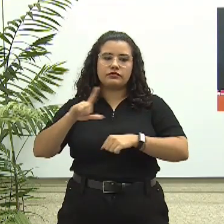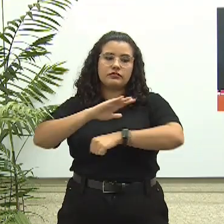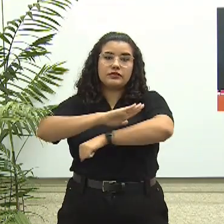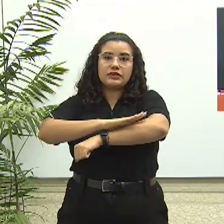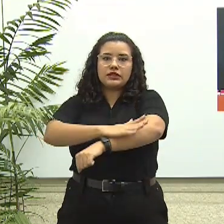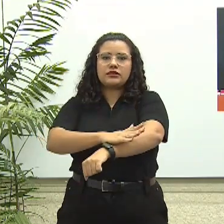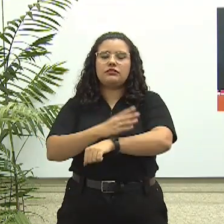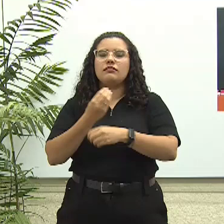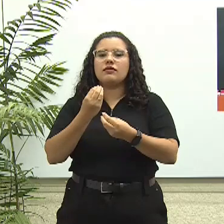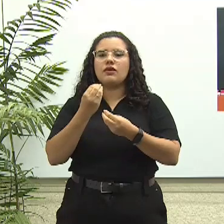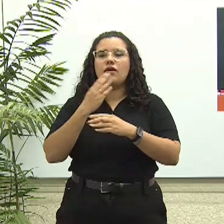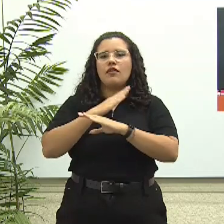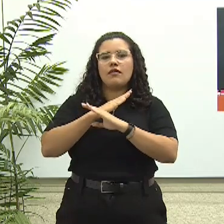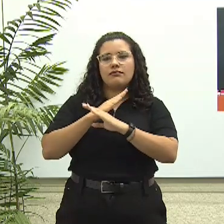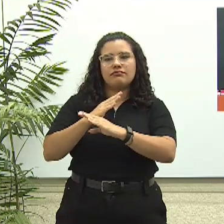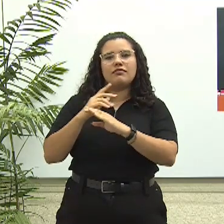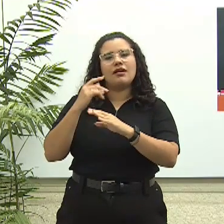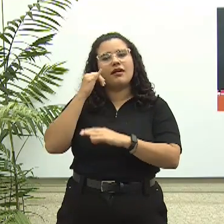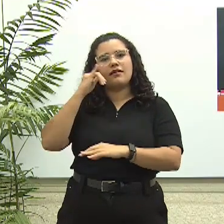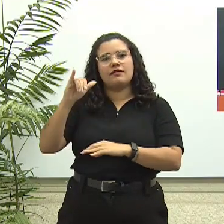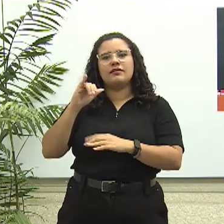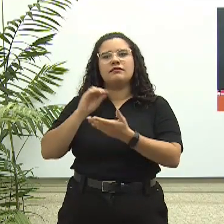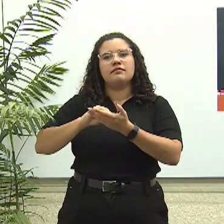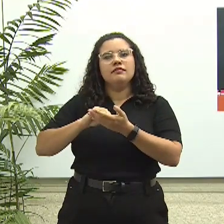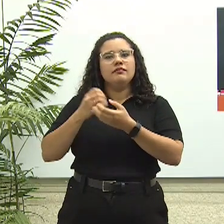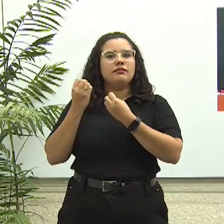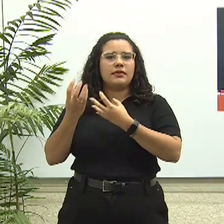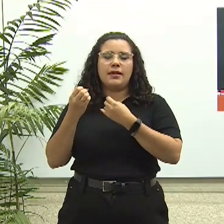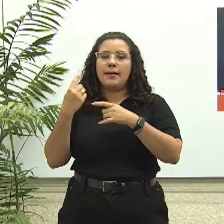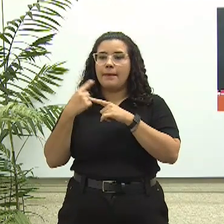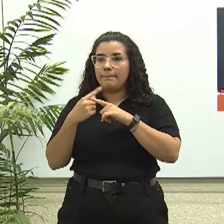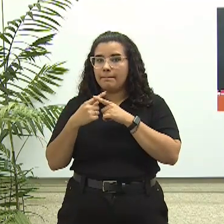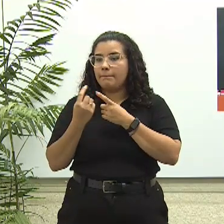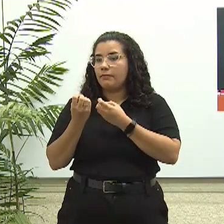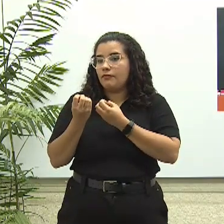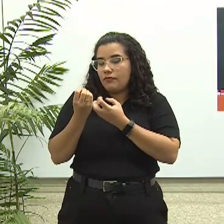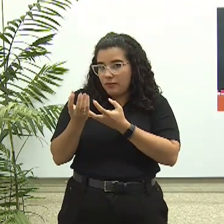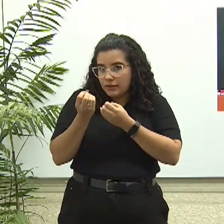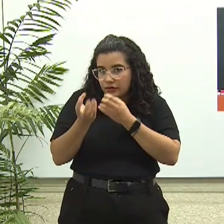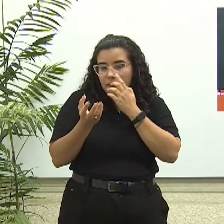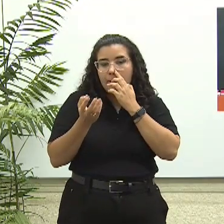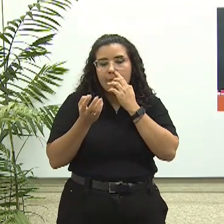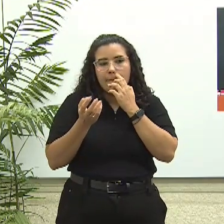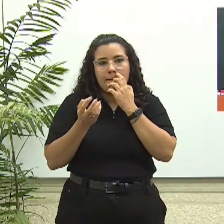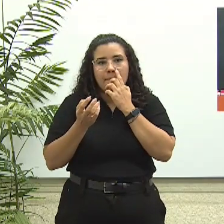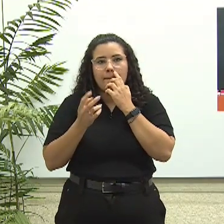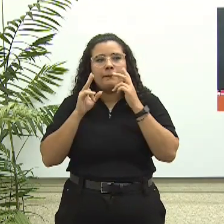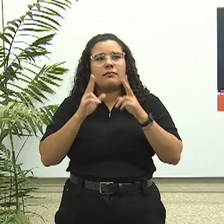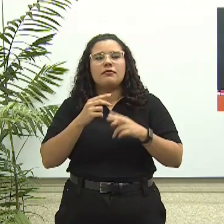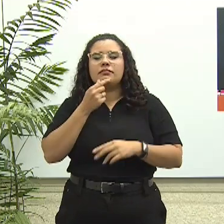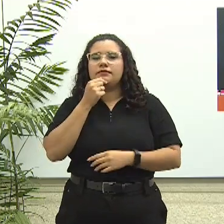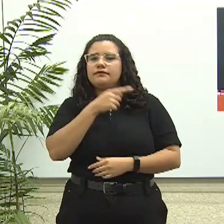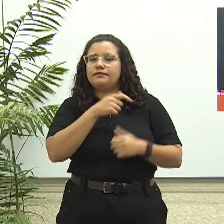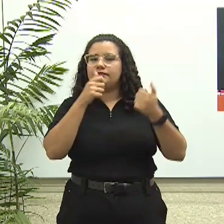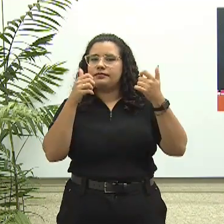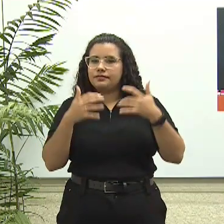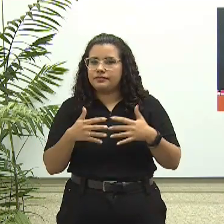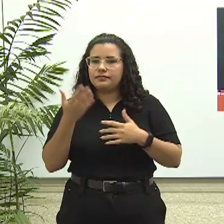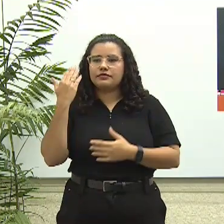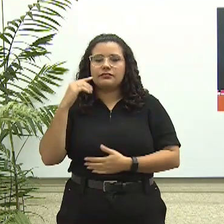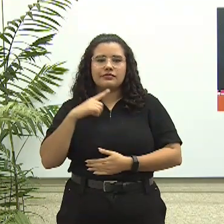combate à desinformação porque a desinformação Como disse né Eh o bielo Russo né que teve aqui